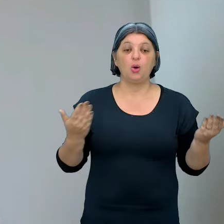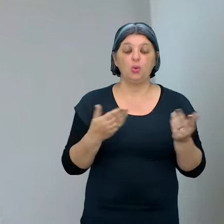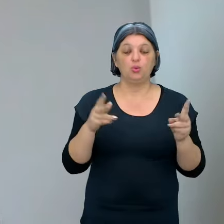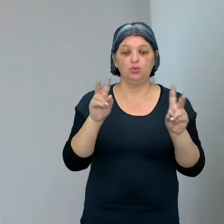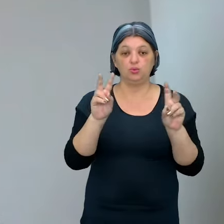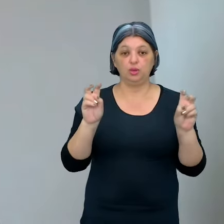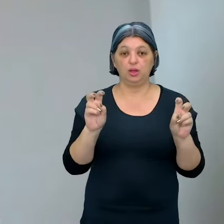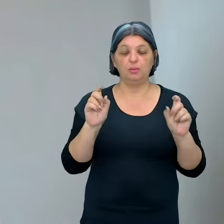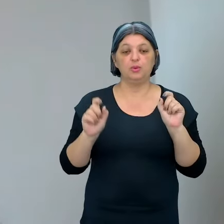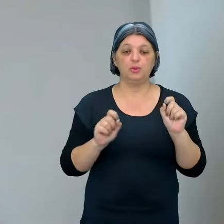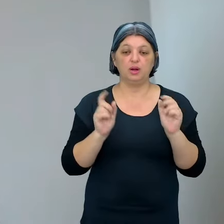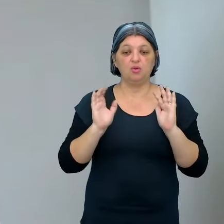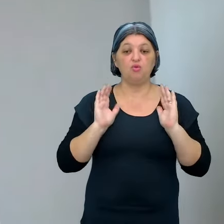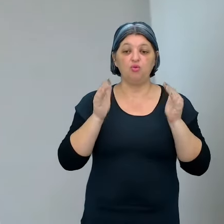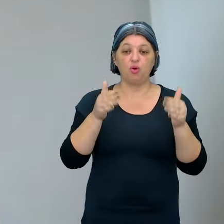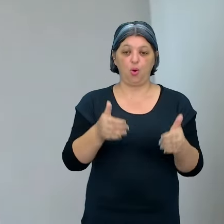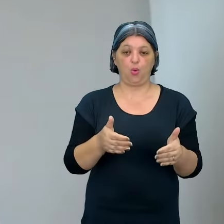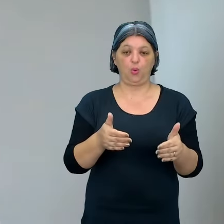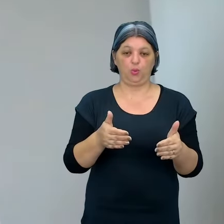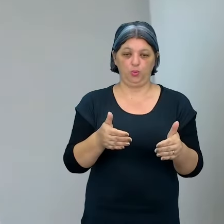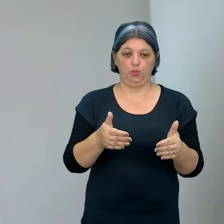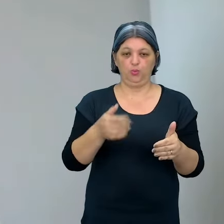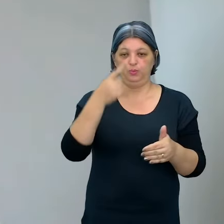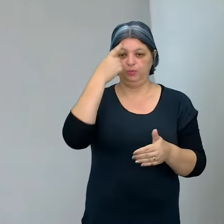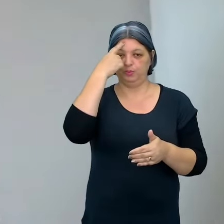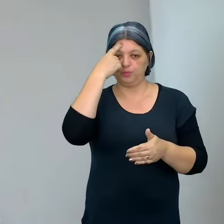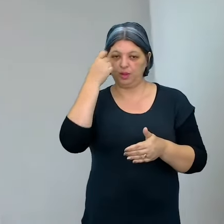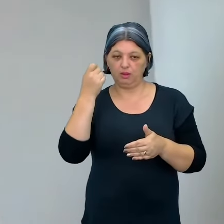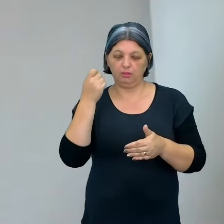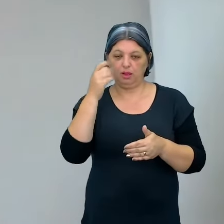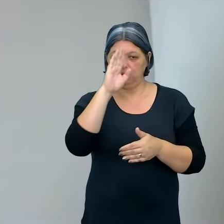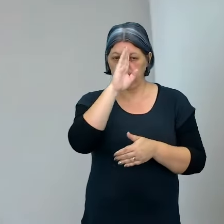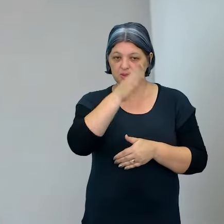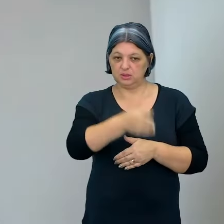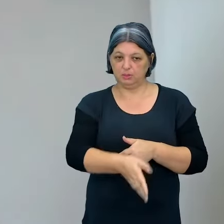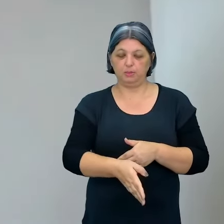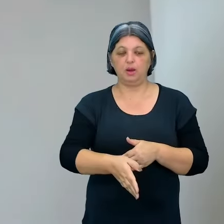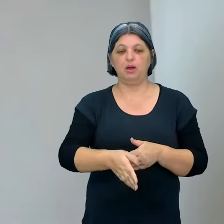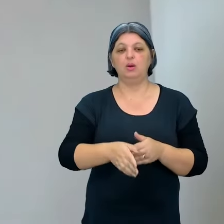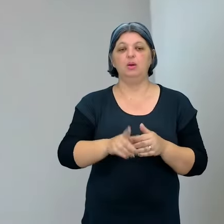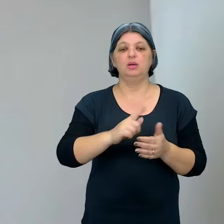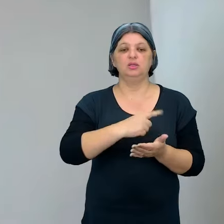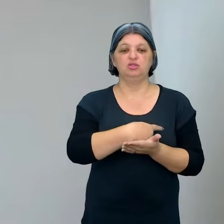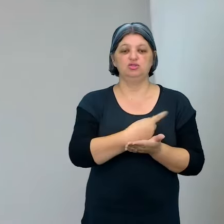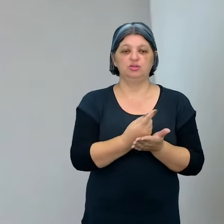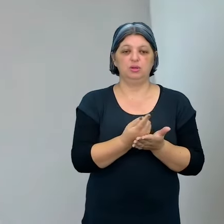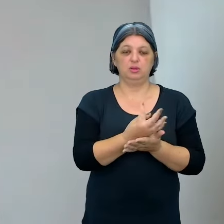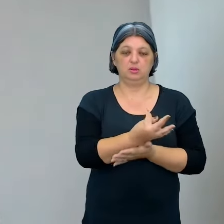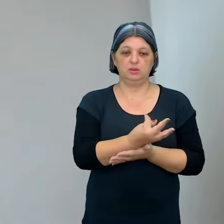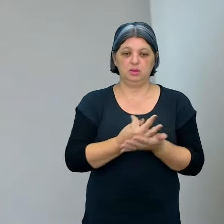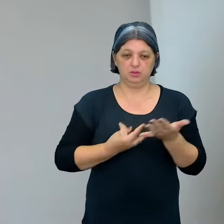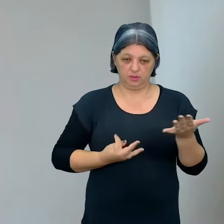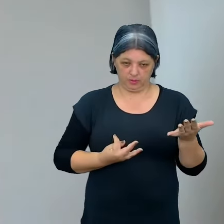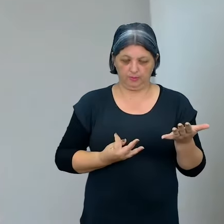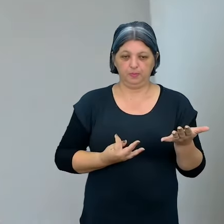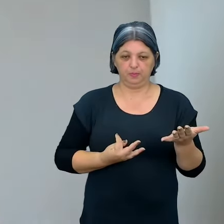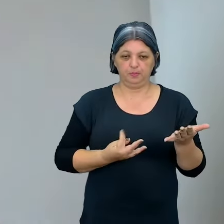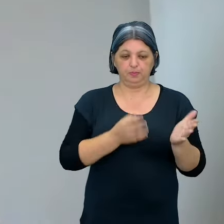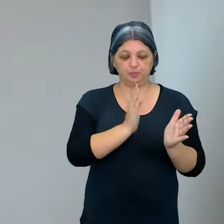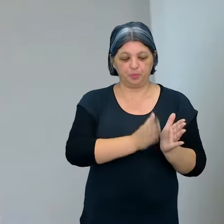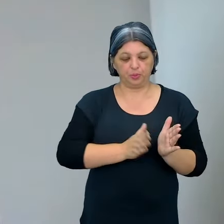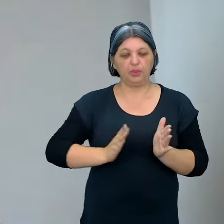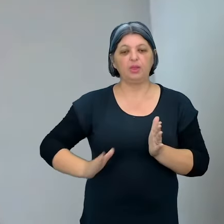vai ser com foco, como ideia central, gêneros textuais, e vamos falar da sequência de